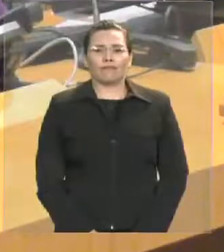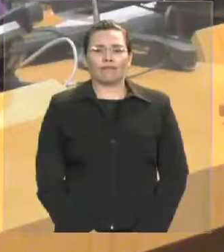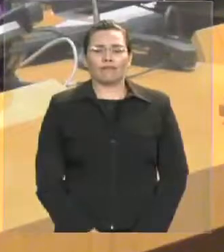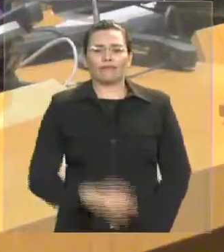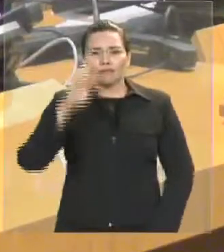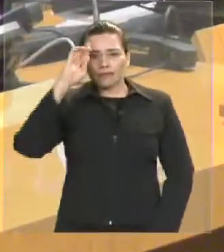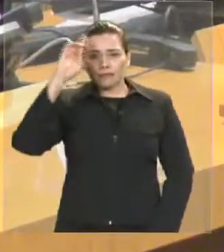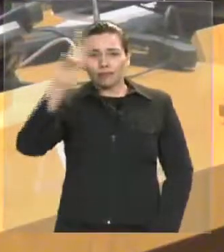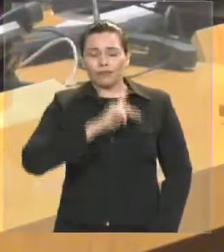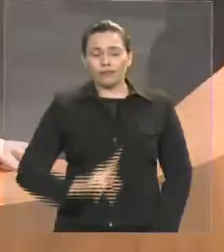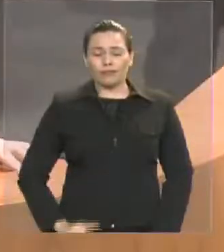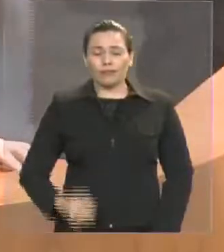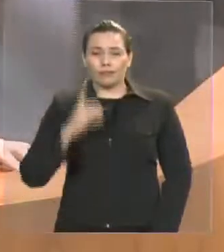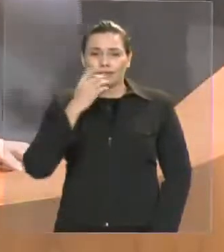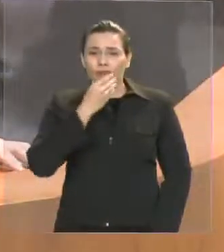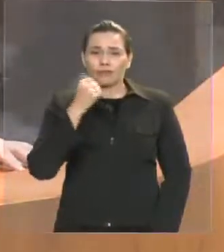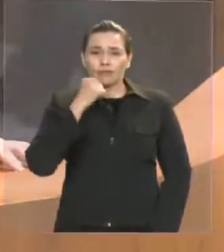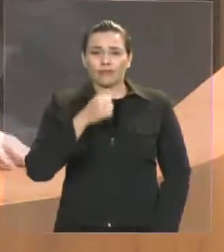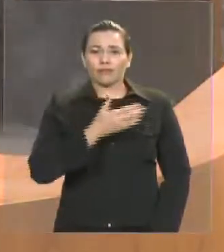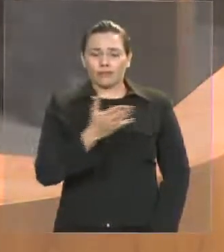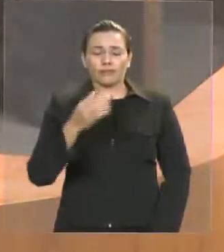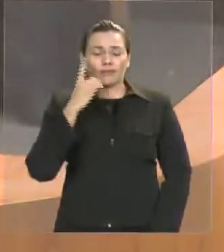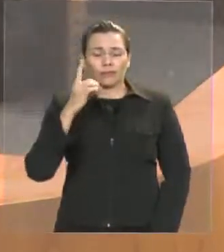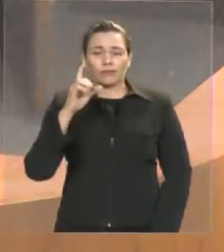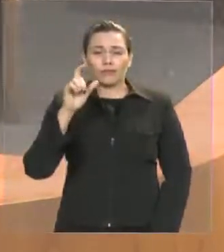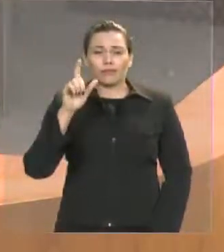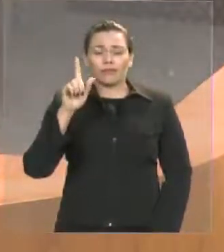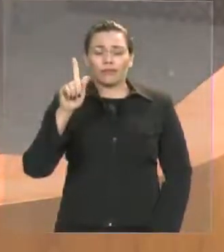Senhor presidente, senhoras e senhores deputados, deputada Graça, paz.